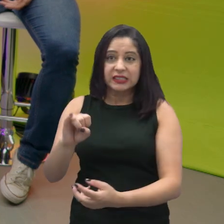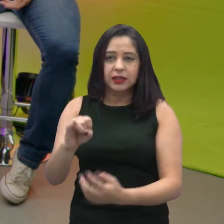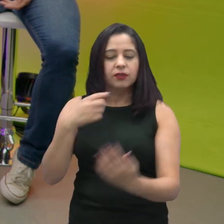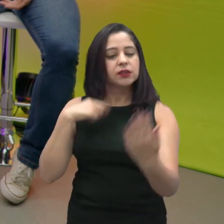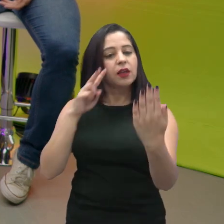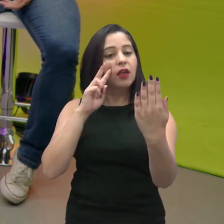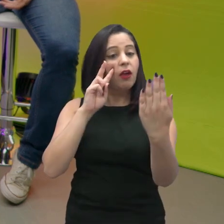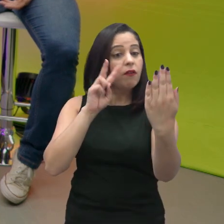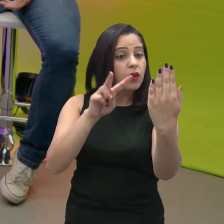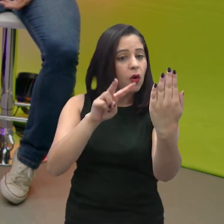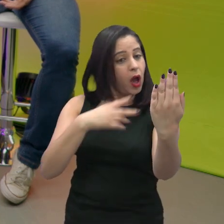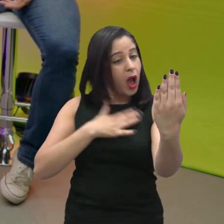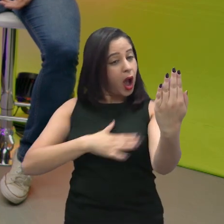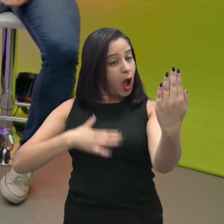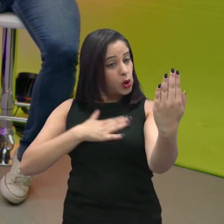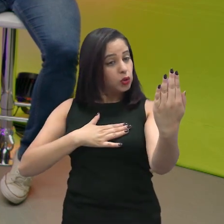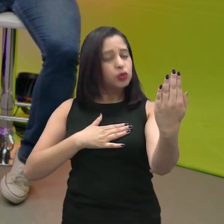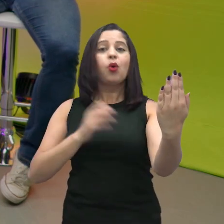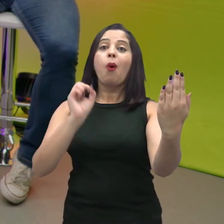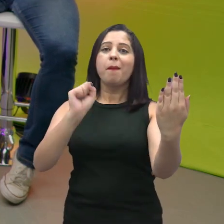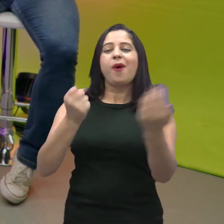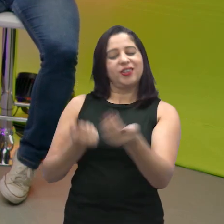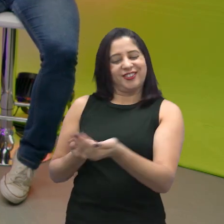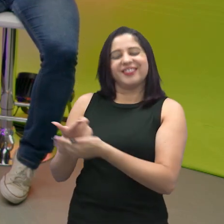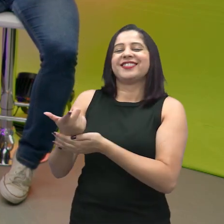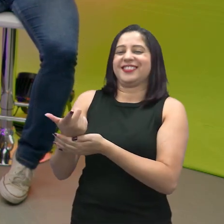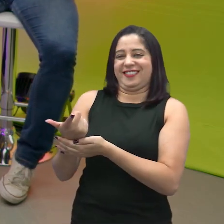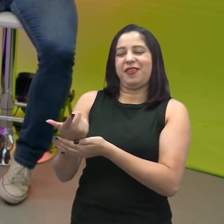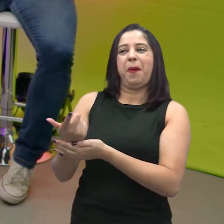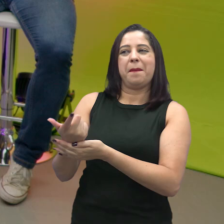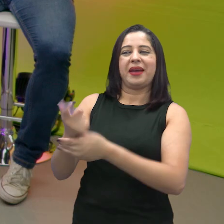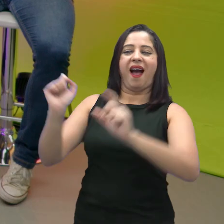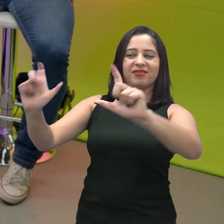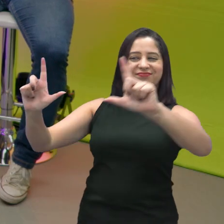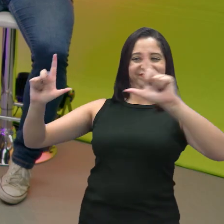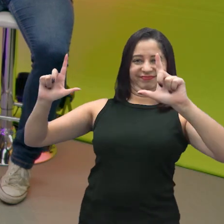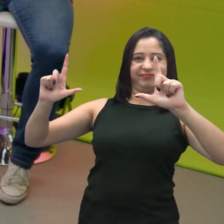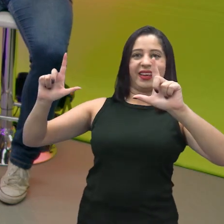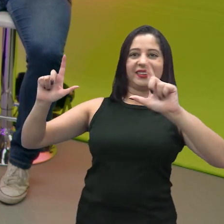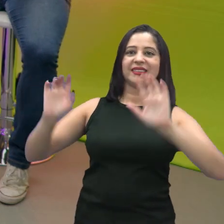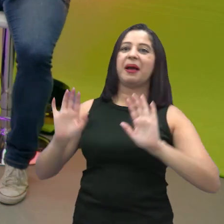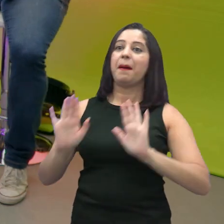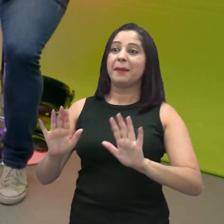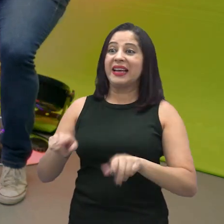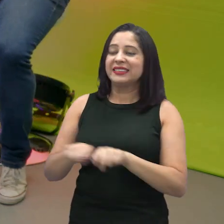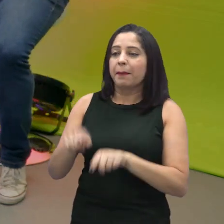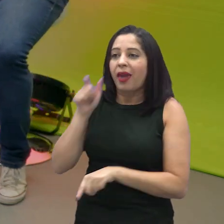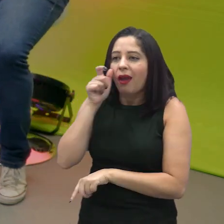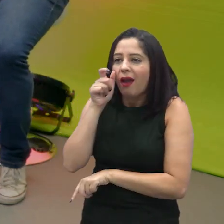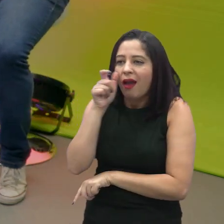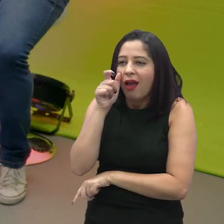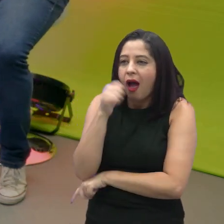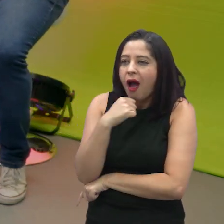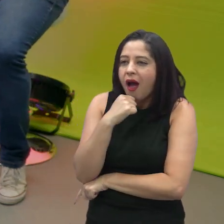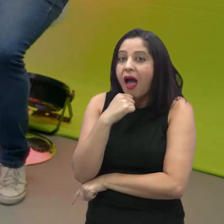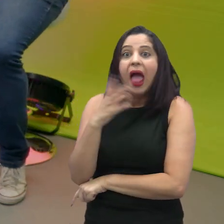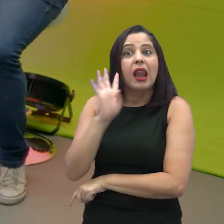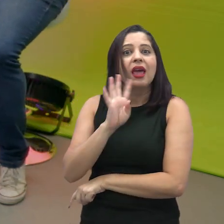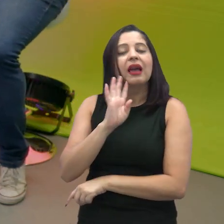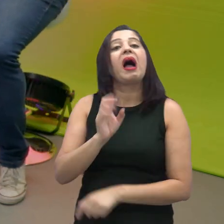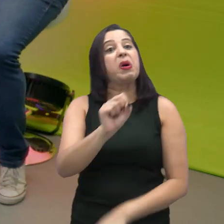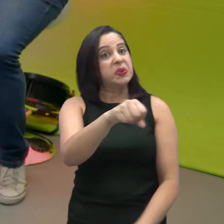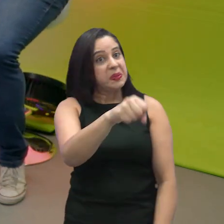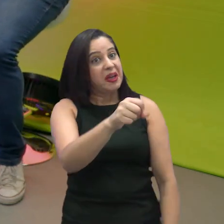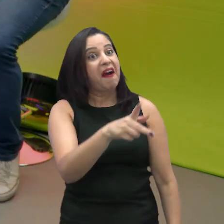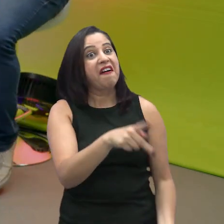de alguma obra que o pessoal estava produzindo, aí você consegue contatar o artista e adquirir, mas ali assistir o processo é demais, né? Nossa, muito, muito